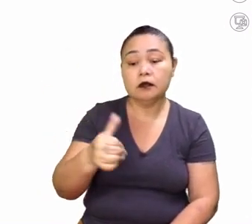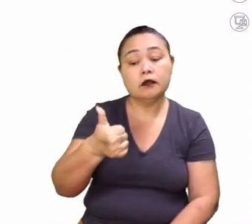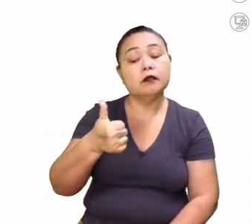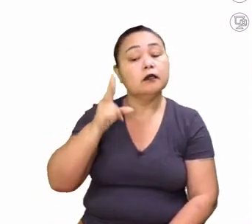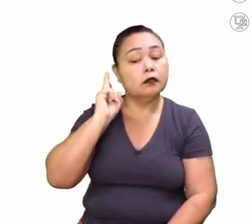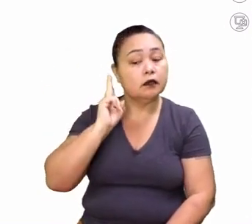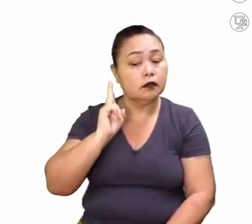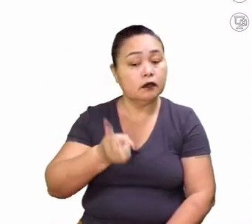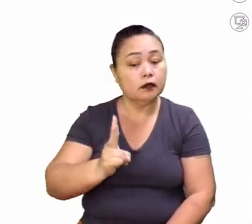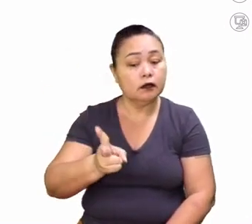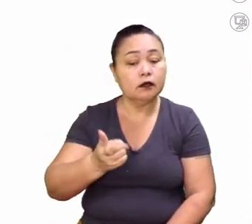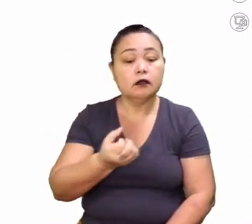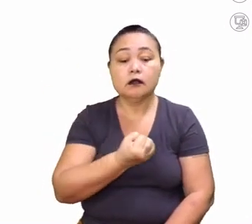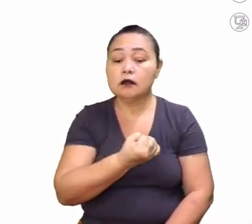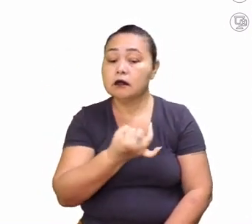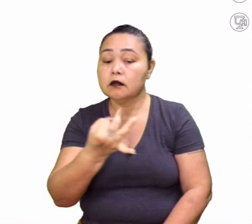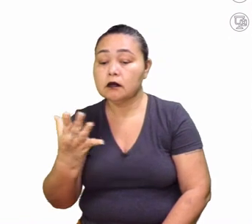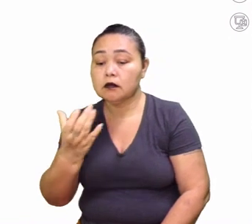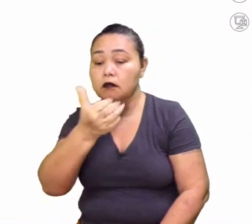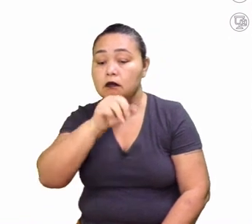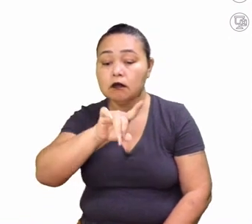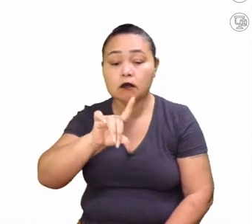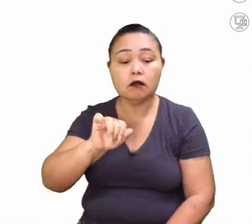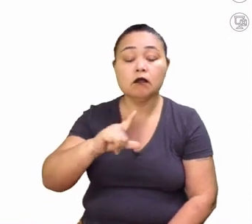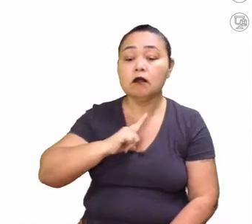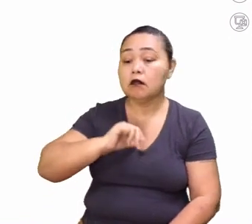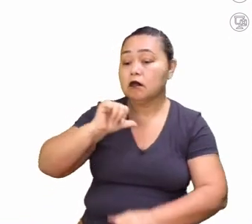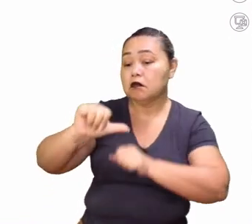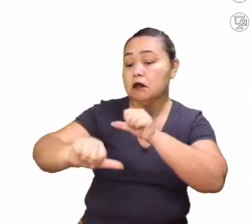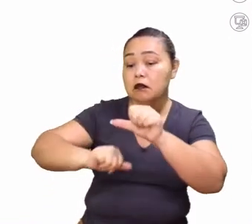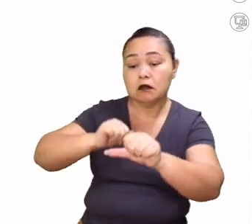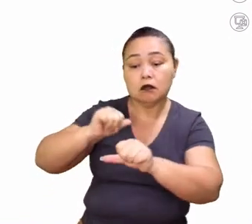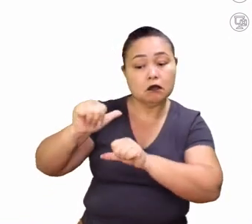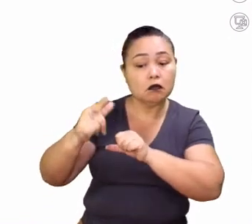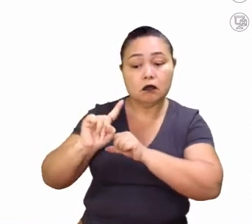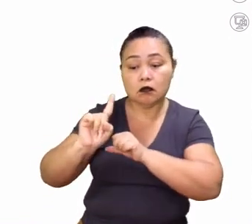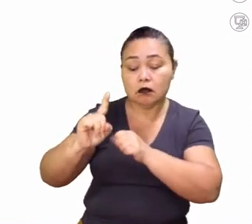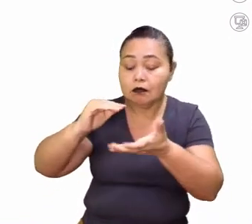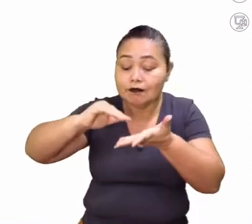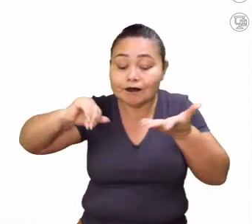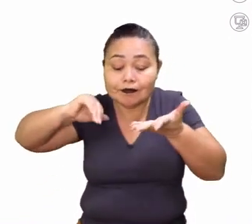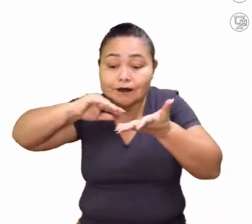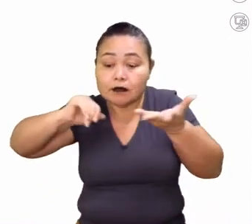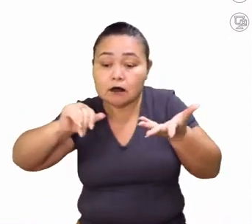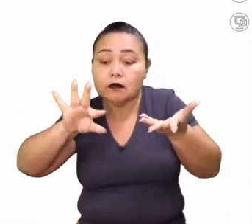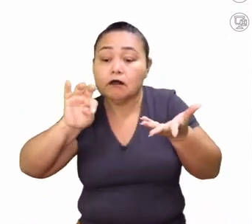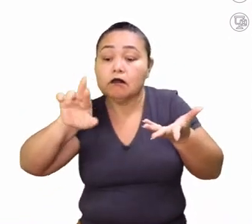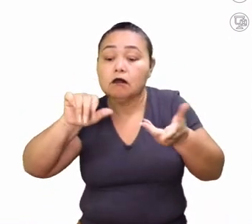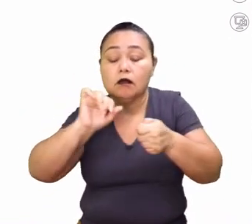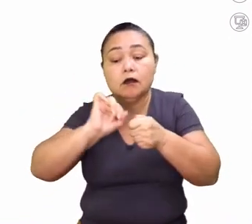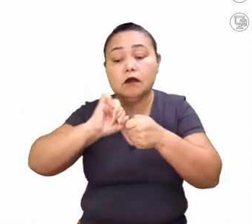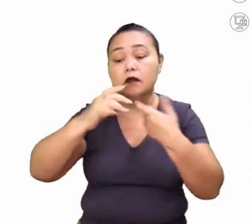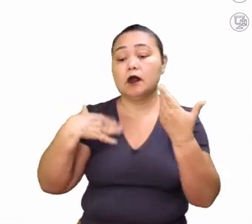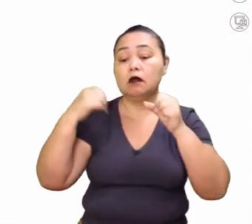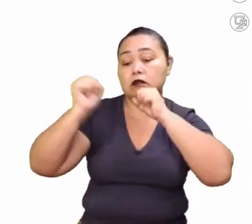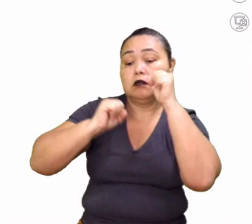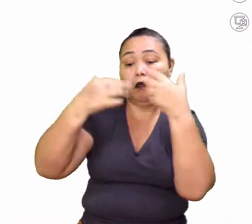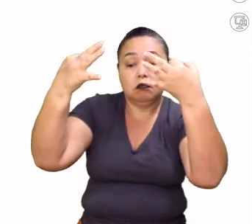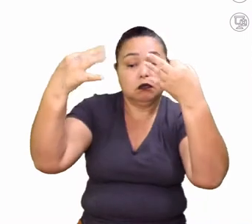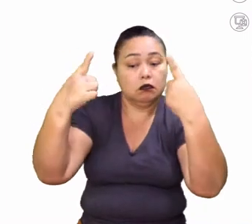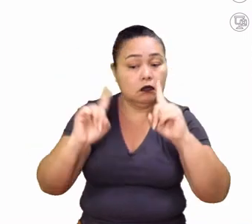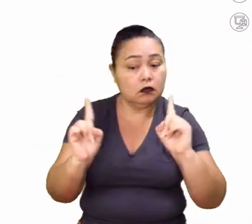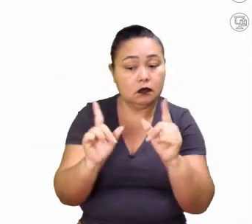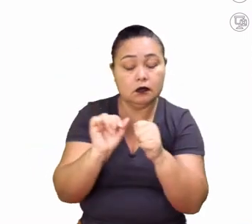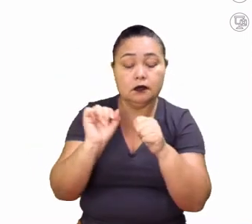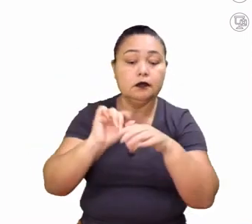sempre uma quantidade de calor que não se transforma em trabalho se perde toda máquina não existe a máquina perfeita né porque nós estamos